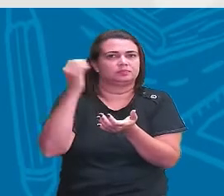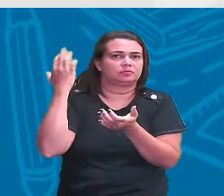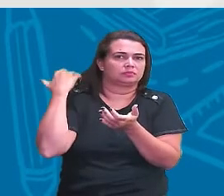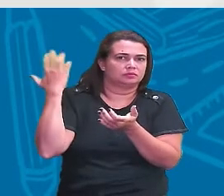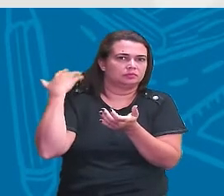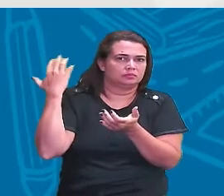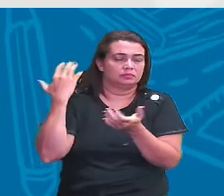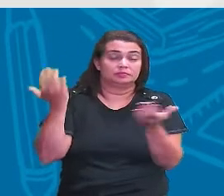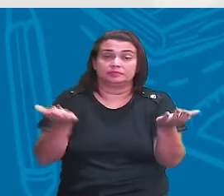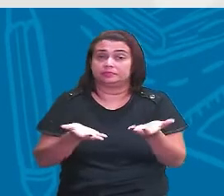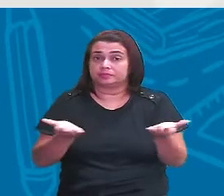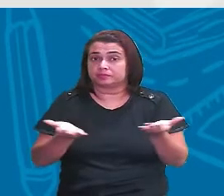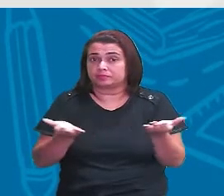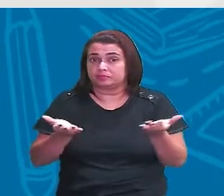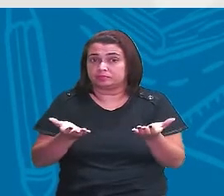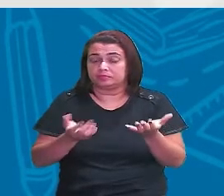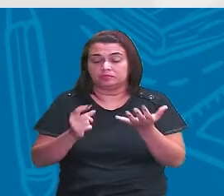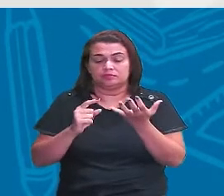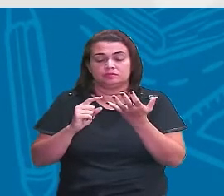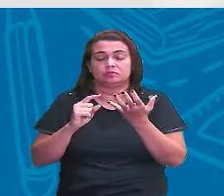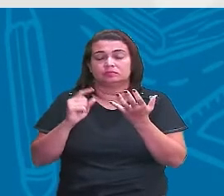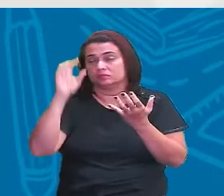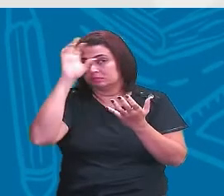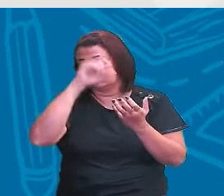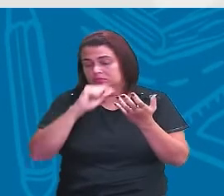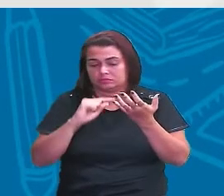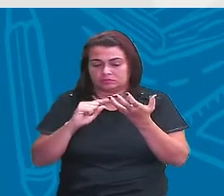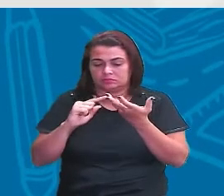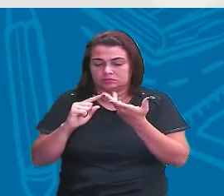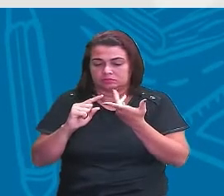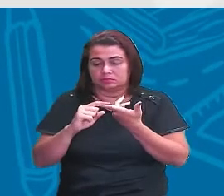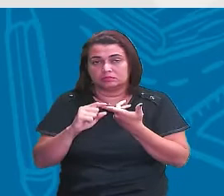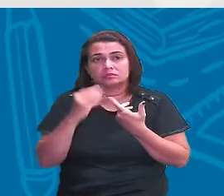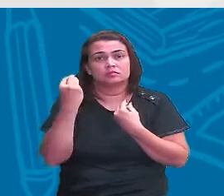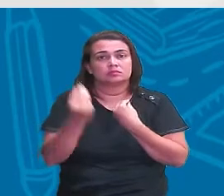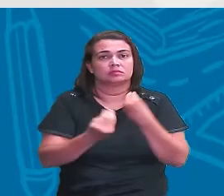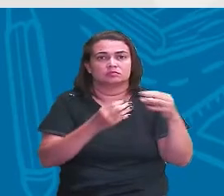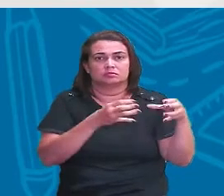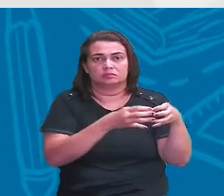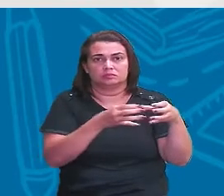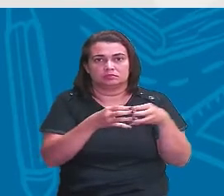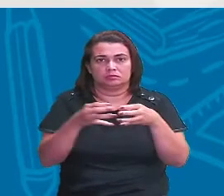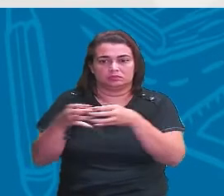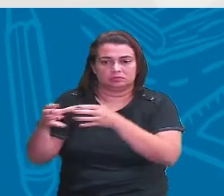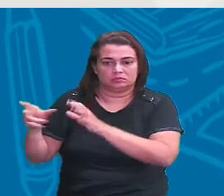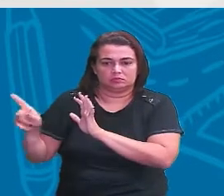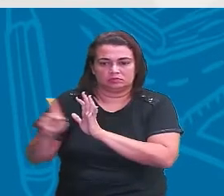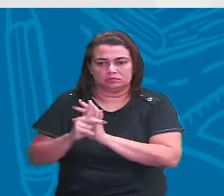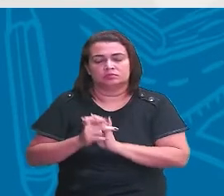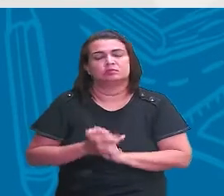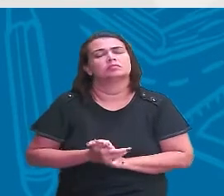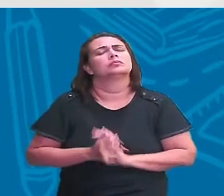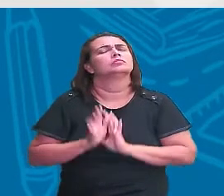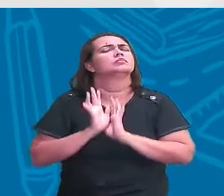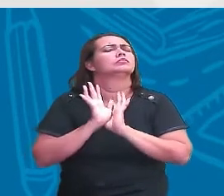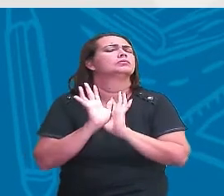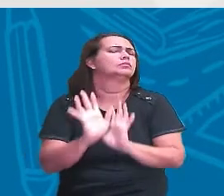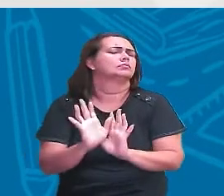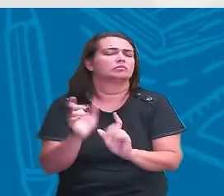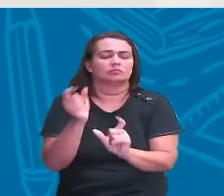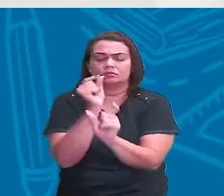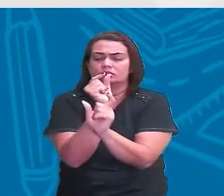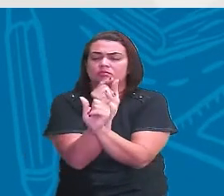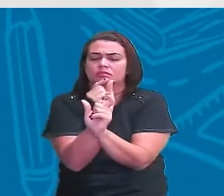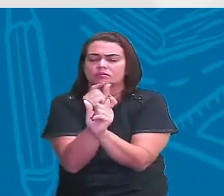sílabas. Hoje a gente vai aprender a contá-las e classificá-las, tá bom? E o que são